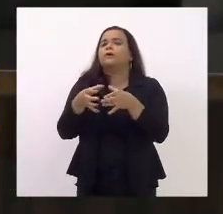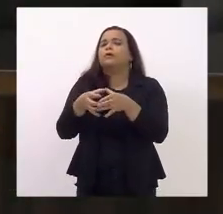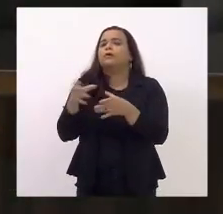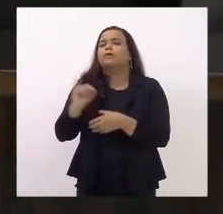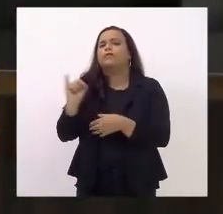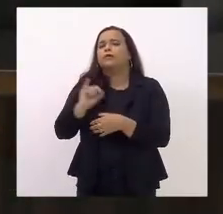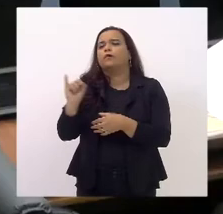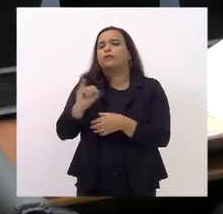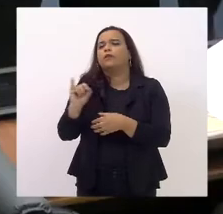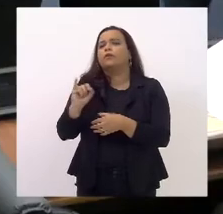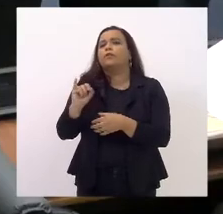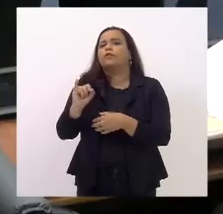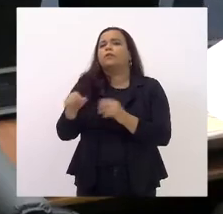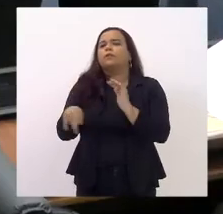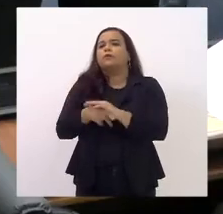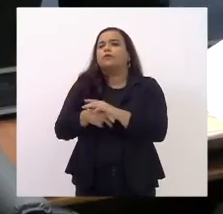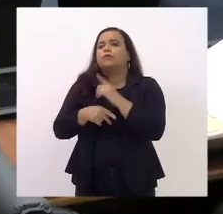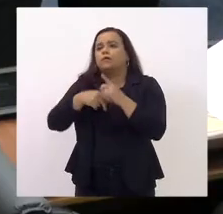Paulo.